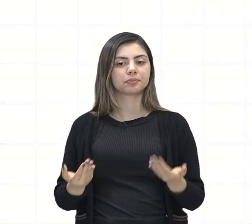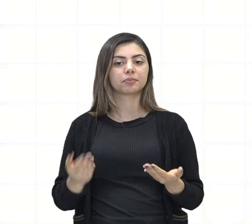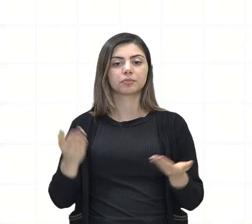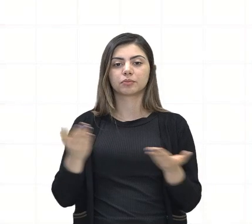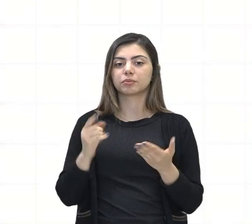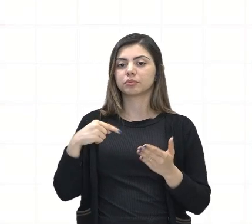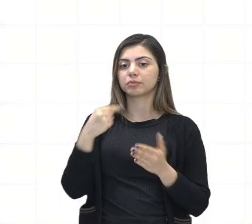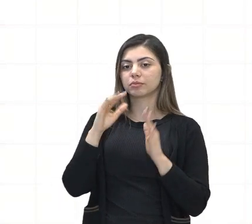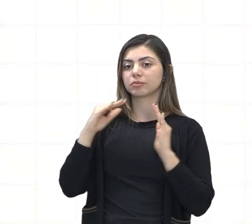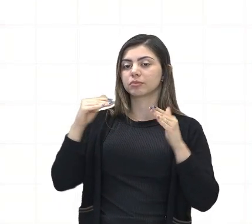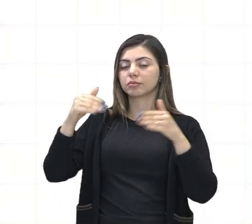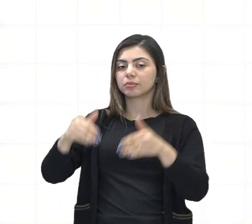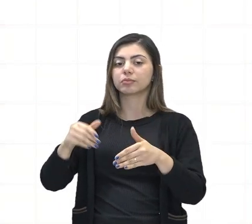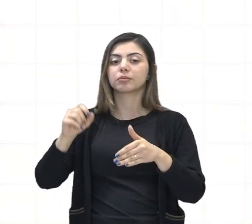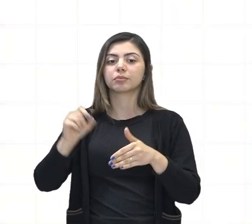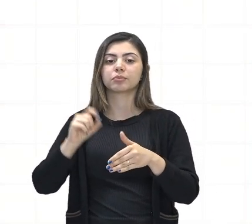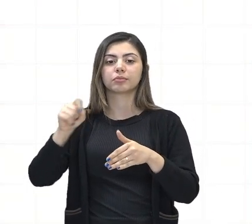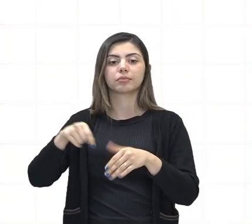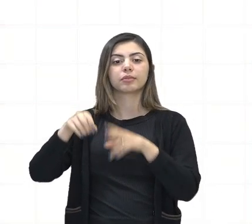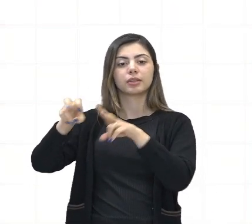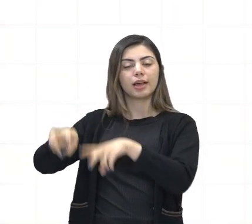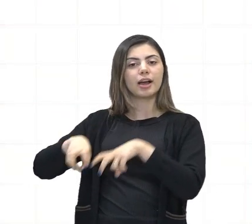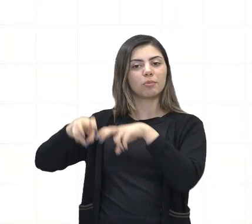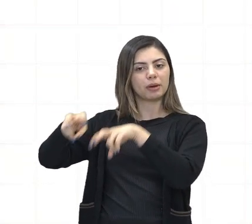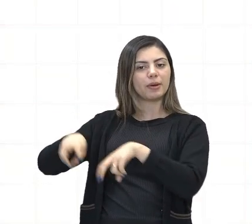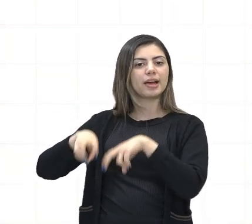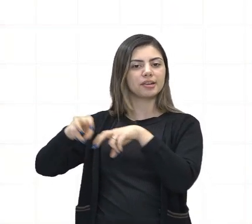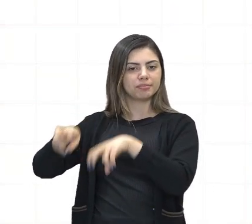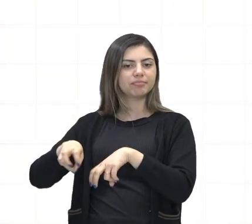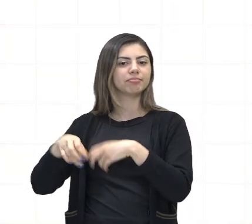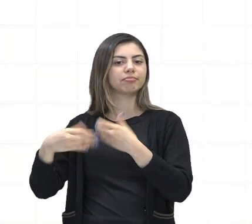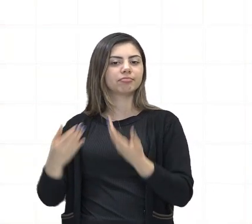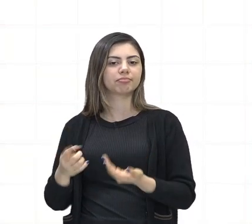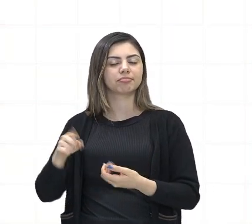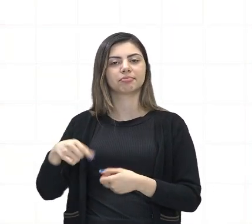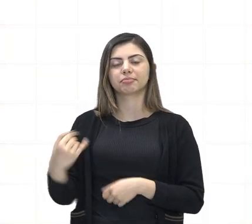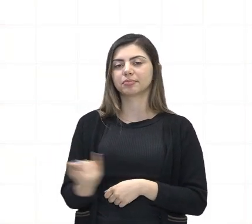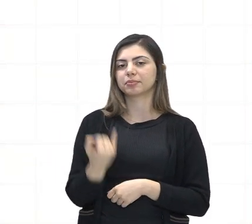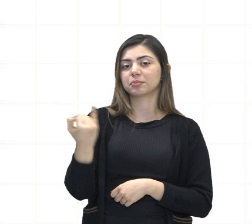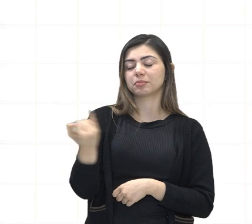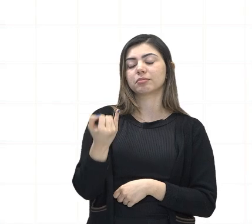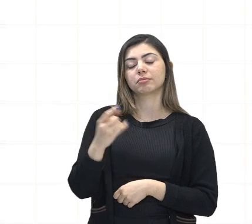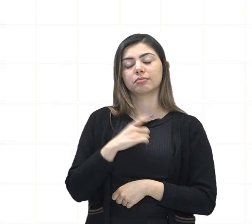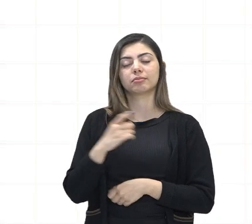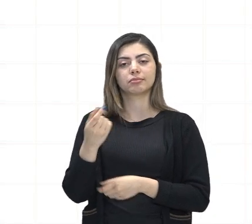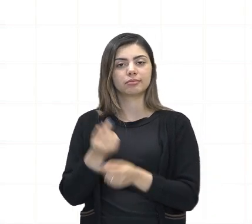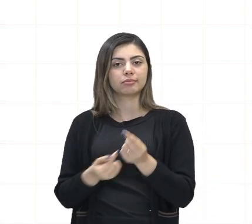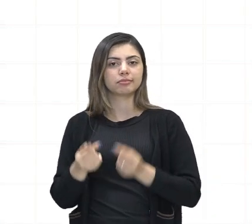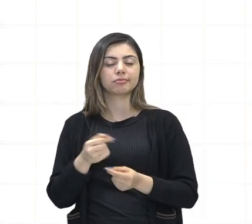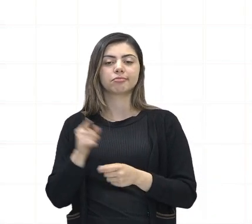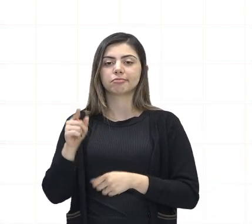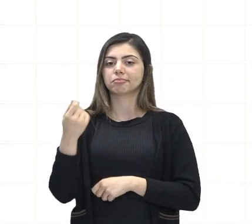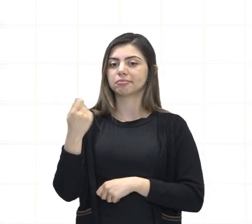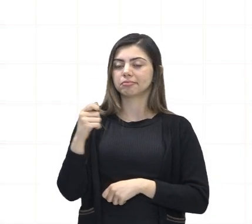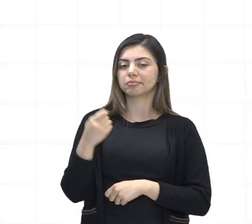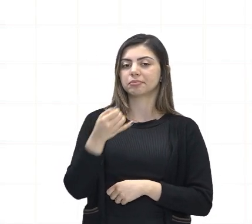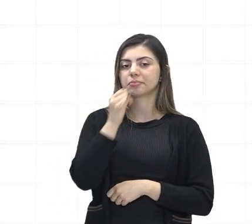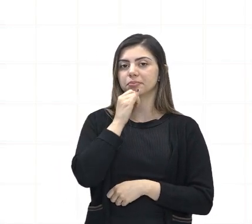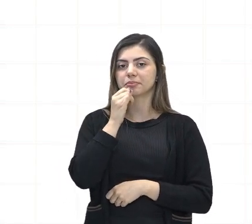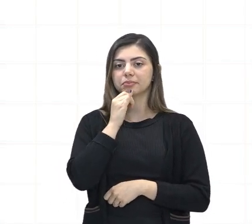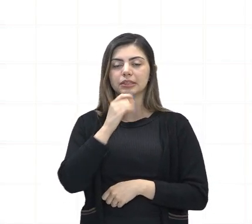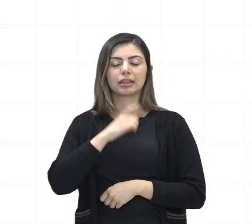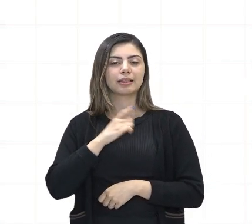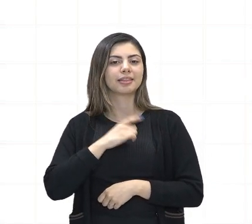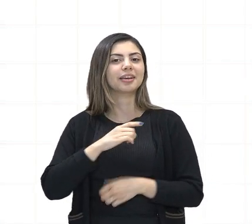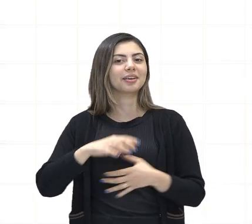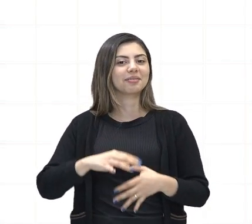agora, pessoal, com relação à agropecuária, né? A agropecuária é muito importante para a economia argentina, né? A produção ali de carne de boi e